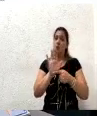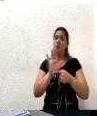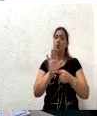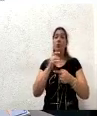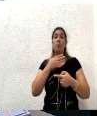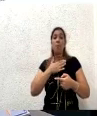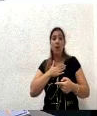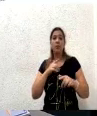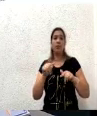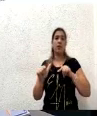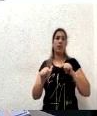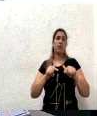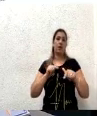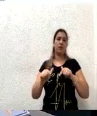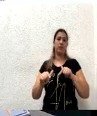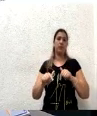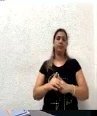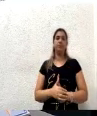forma.